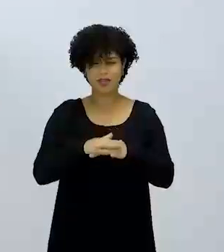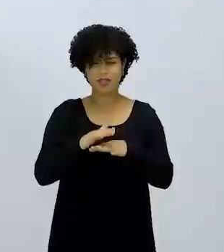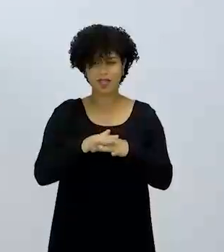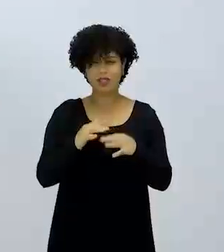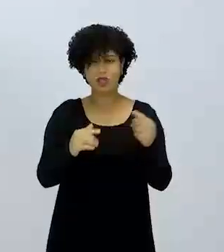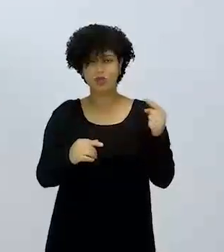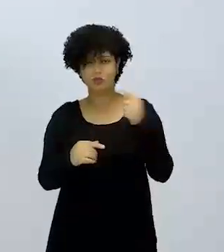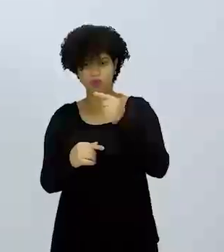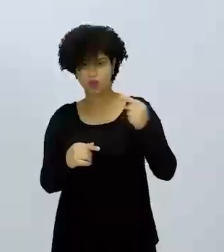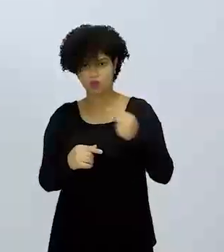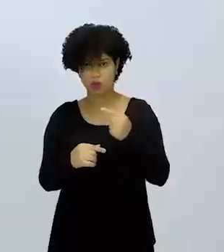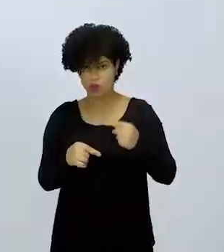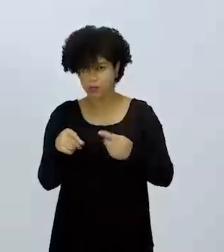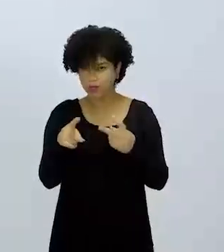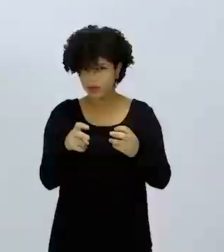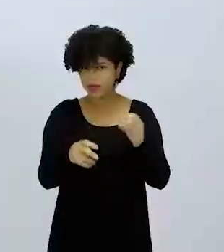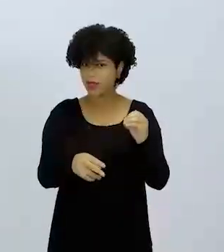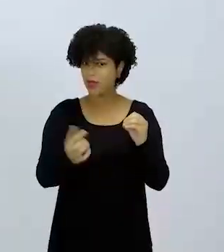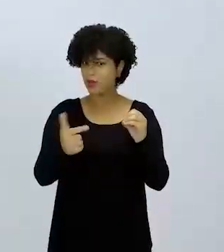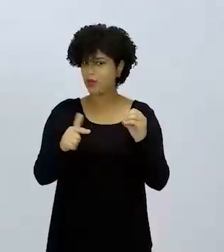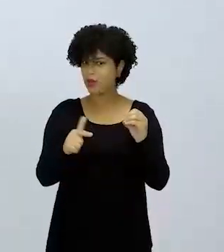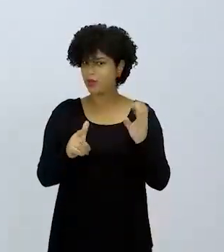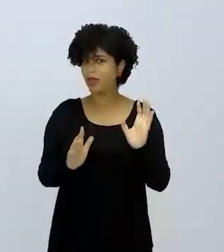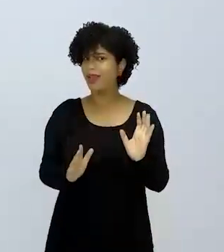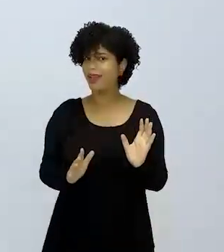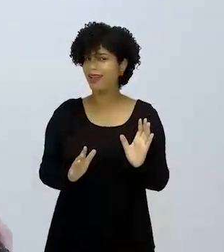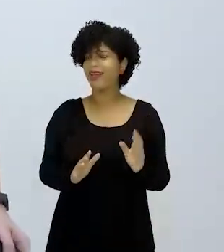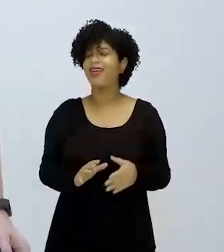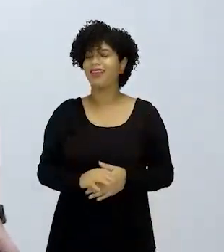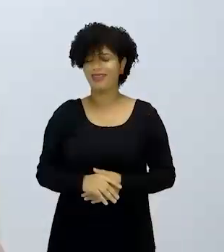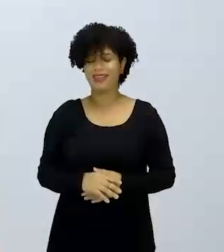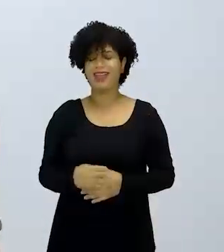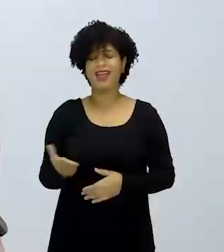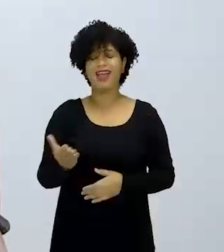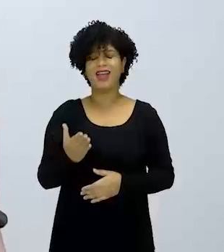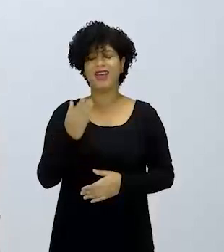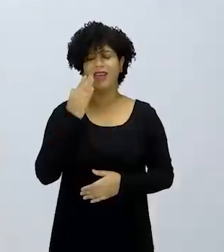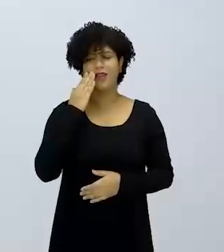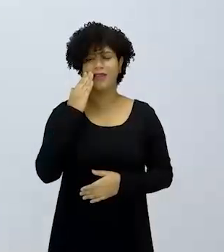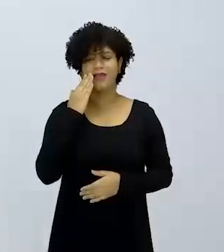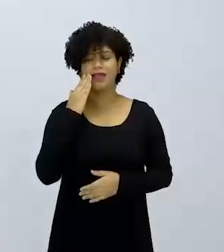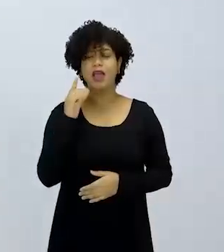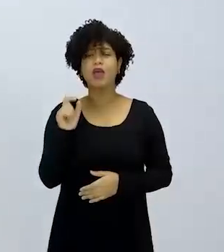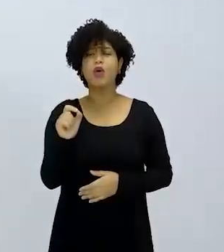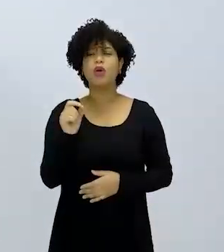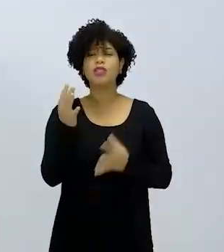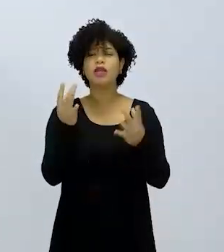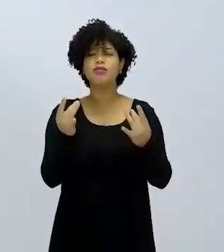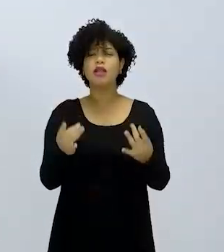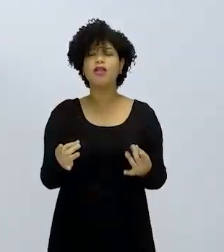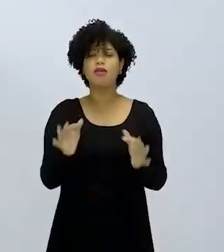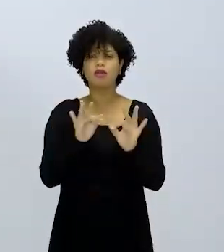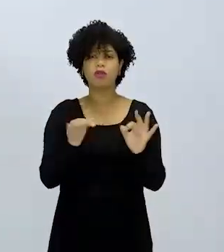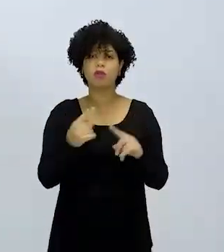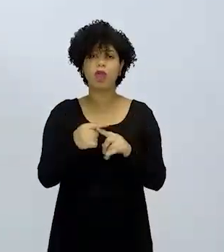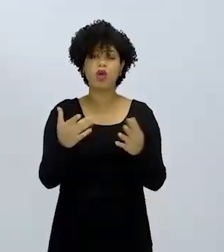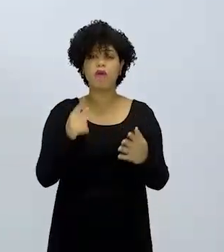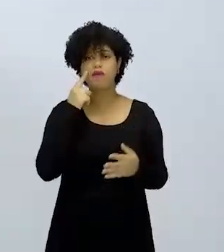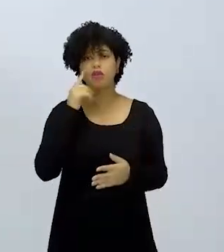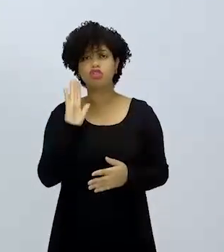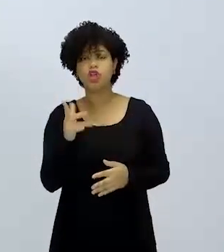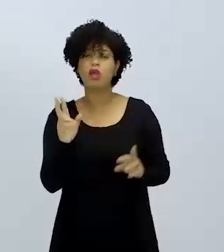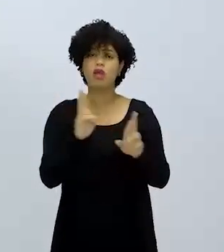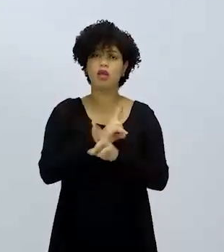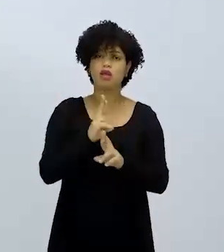setinhas? Perceberam que o 0 não tinha a setinha? Ah, agora a gente vai para o significado de função. Porque até então a gente está falando de relação,